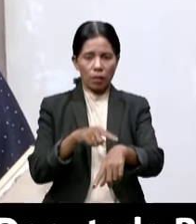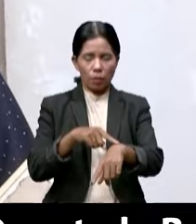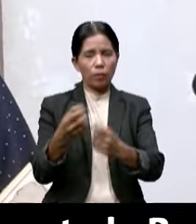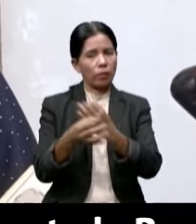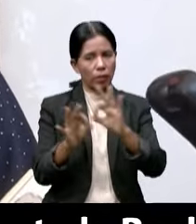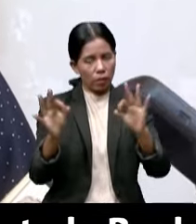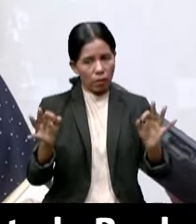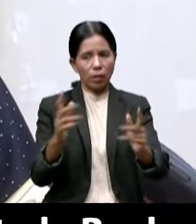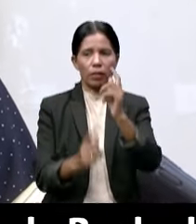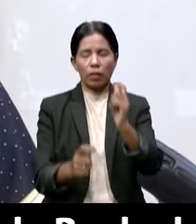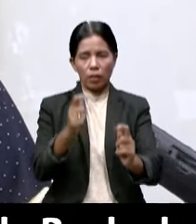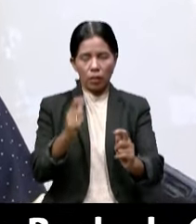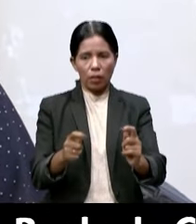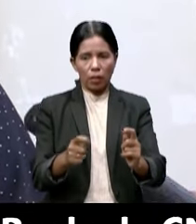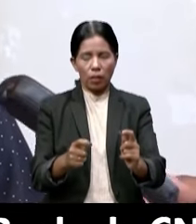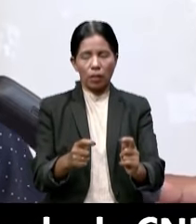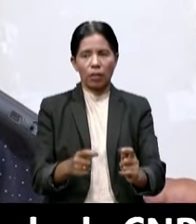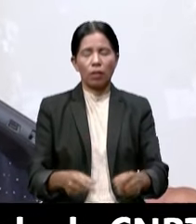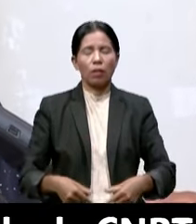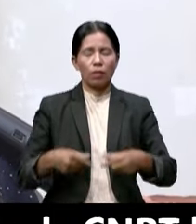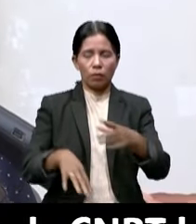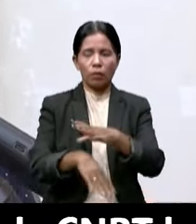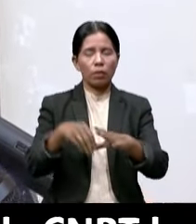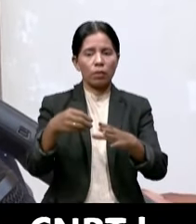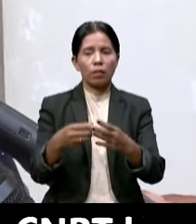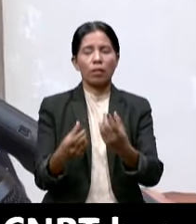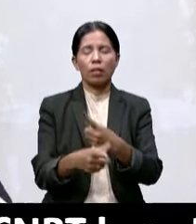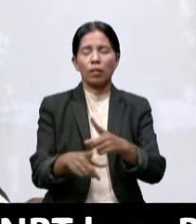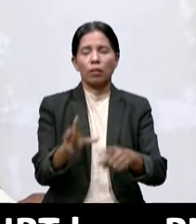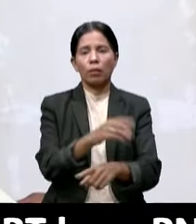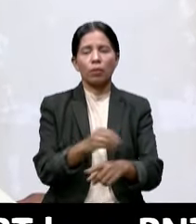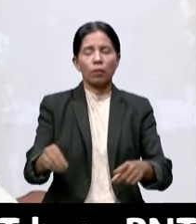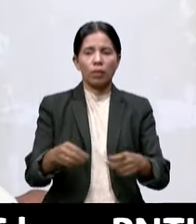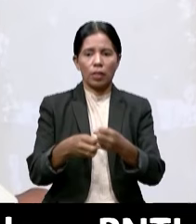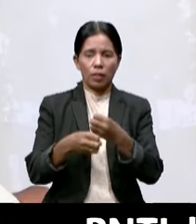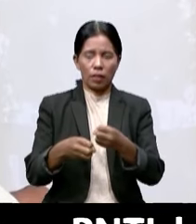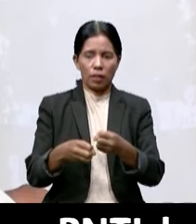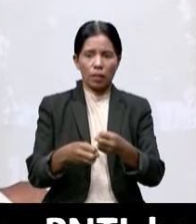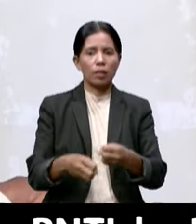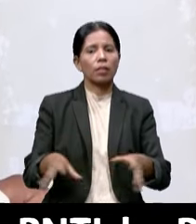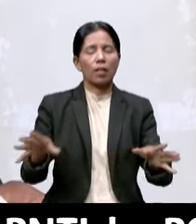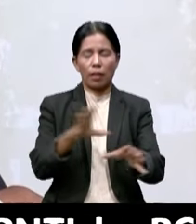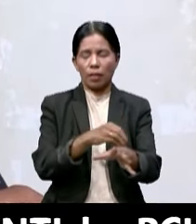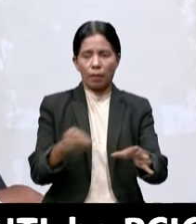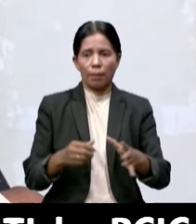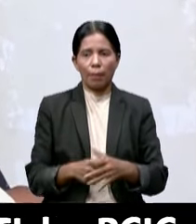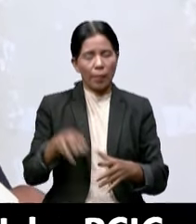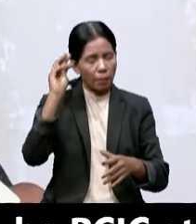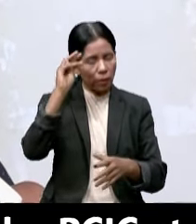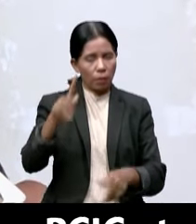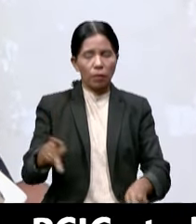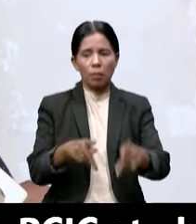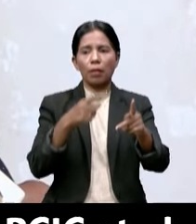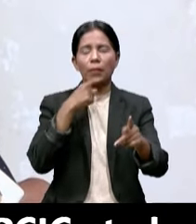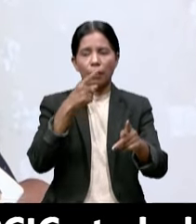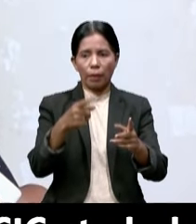tribunal imediatamente halo libertação para o Ministério Público indica aí até te cata